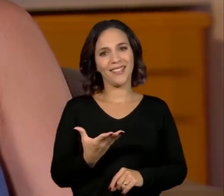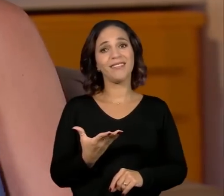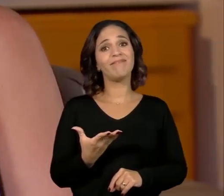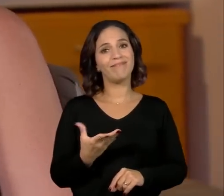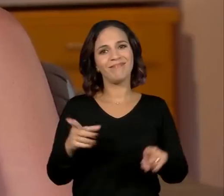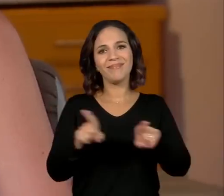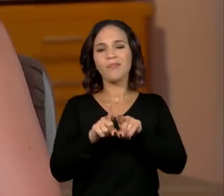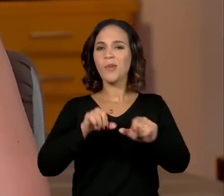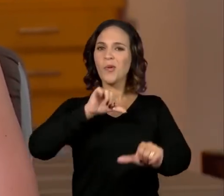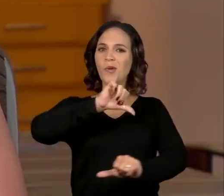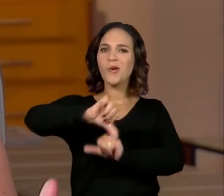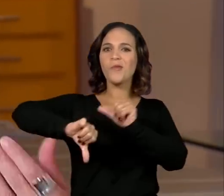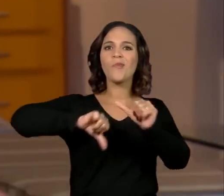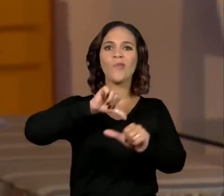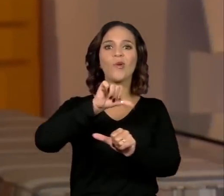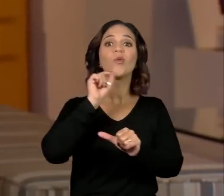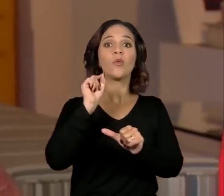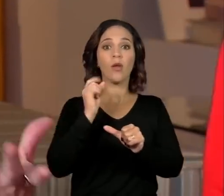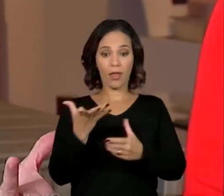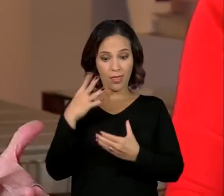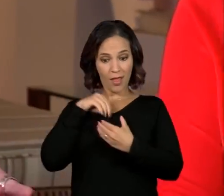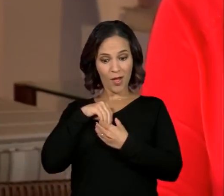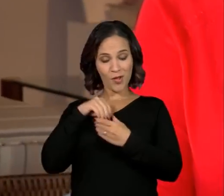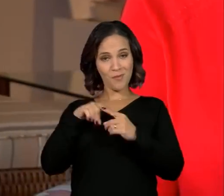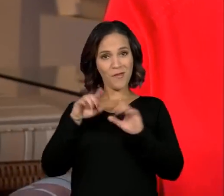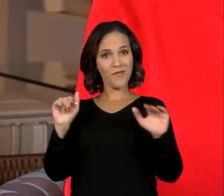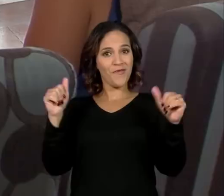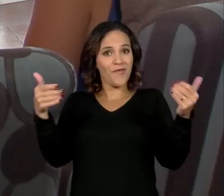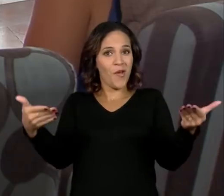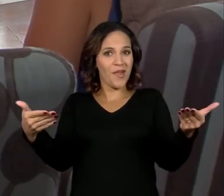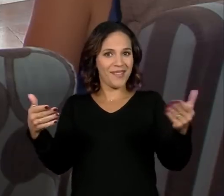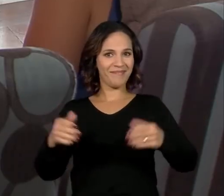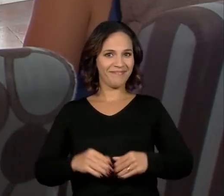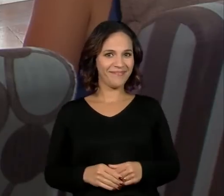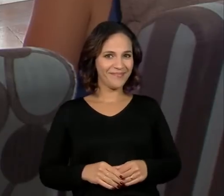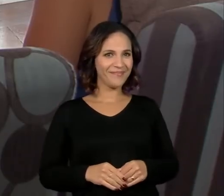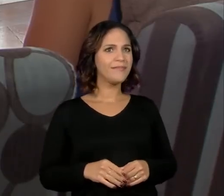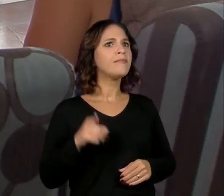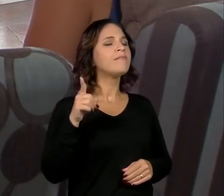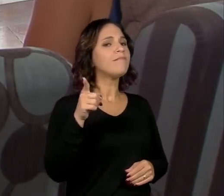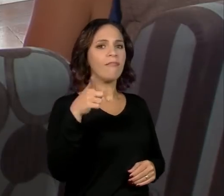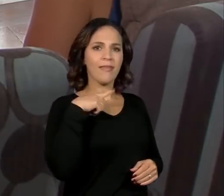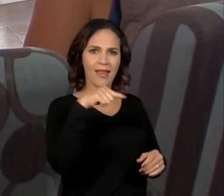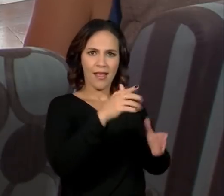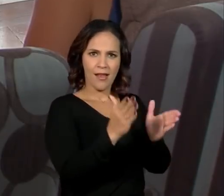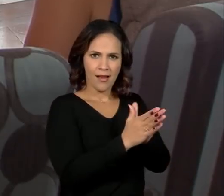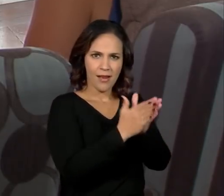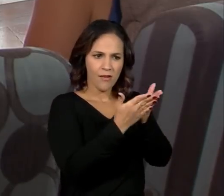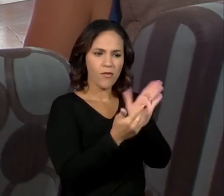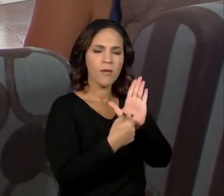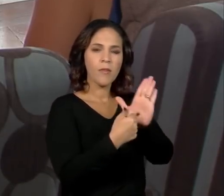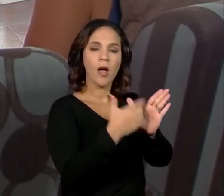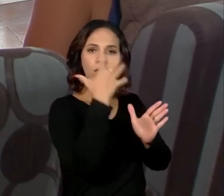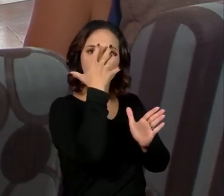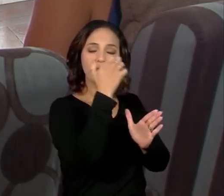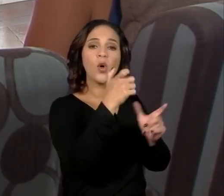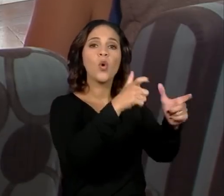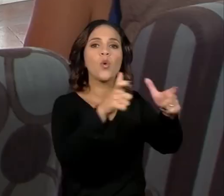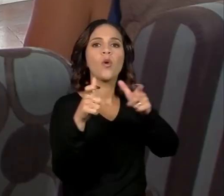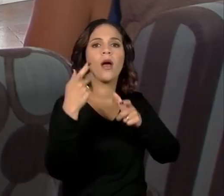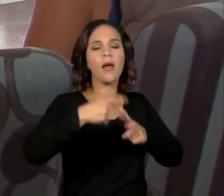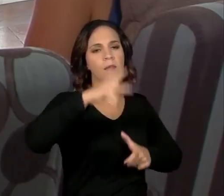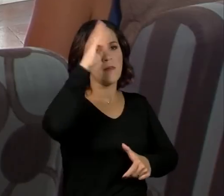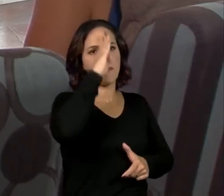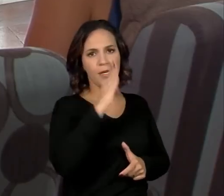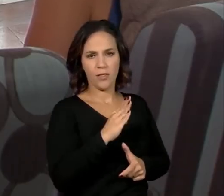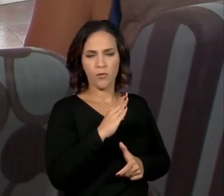e aí mudar o que está acontecendo tanto internamente quanto externamente. Vocês chamam a atenção no livro para as grandes regiões naturais